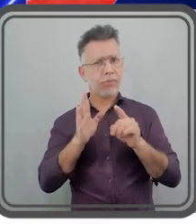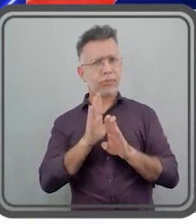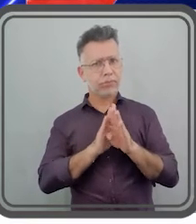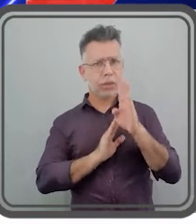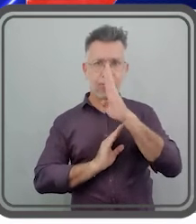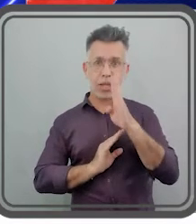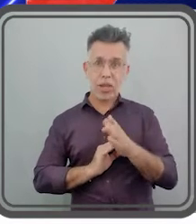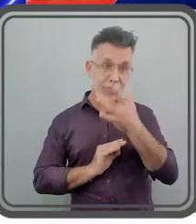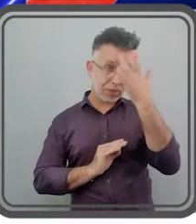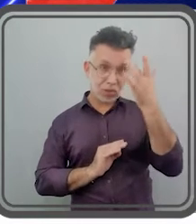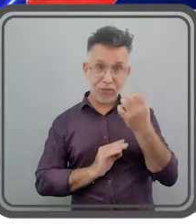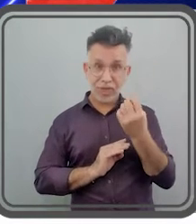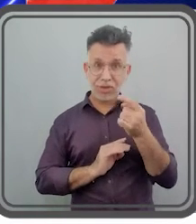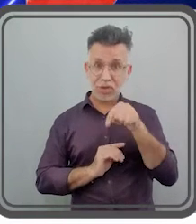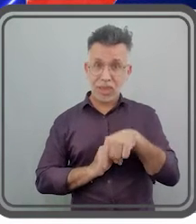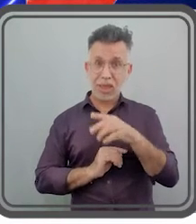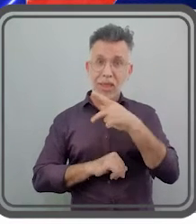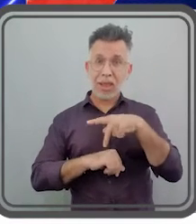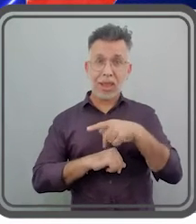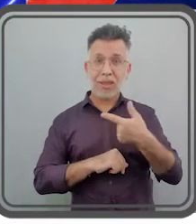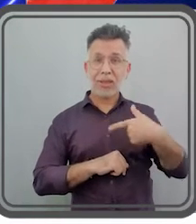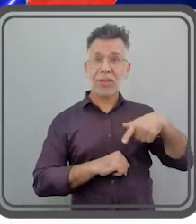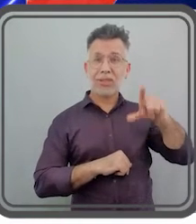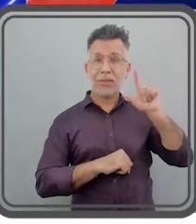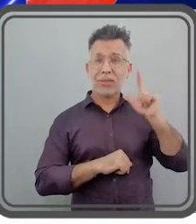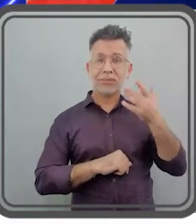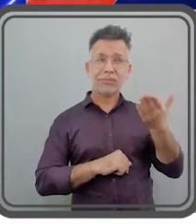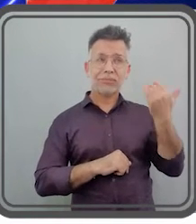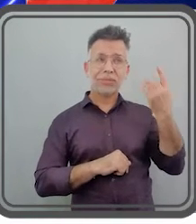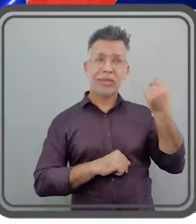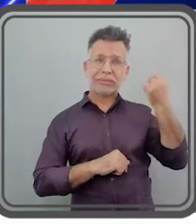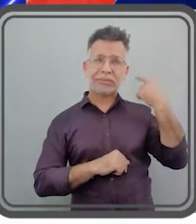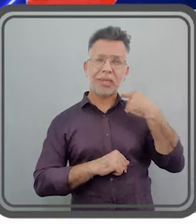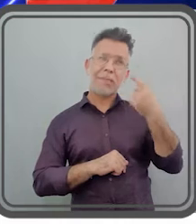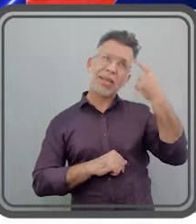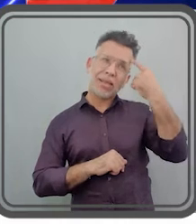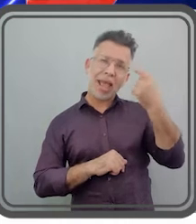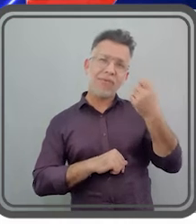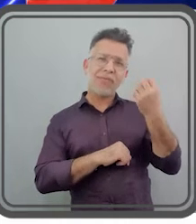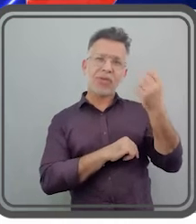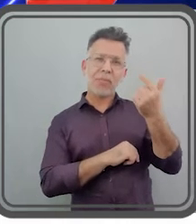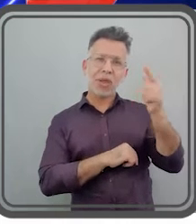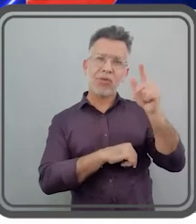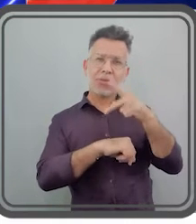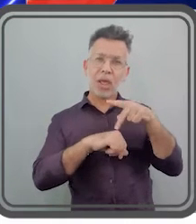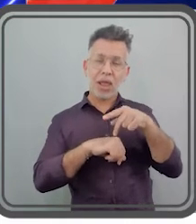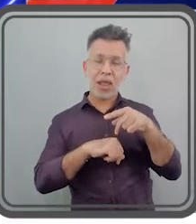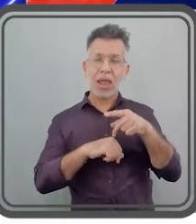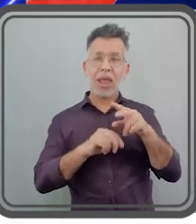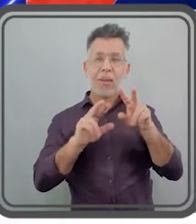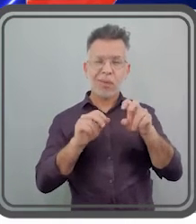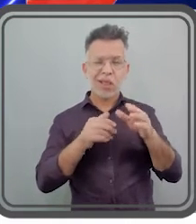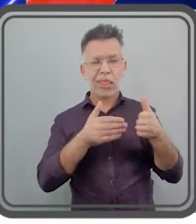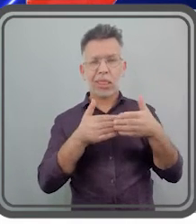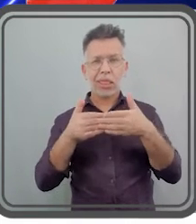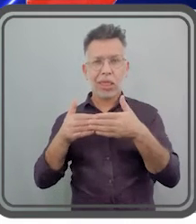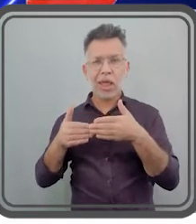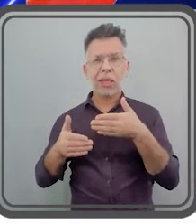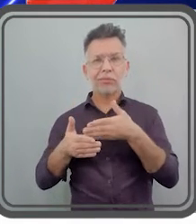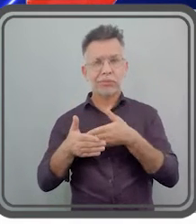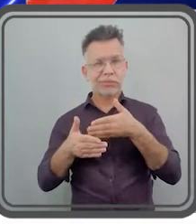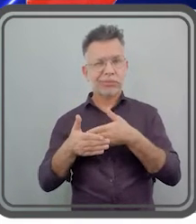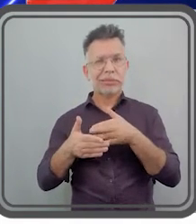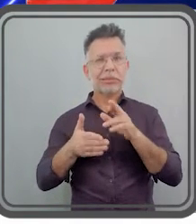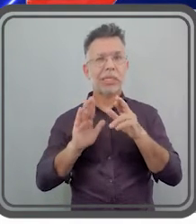então Brasil pessoas viajando domesticamente antigamente as pessoas já pensava muito em viajar para fora do país ou todas essas questões de restricted